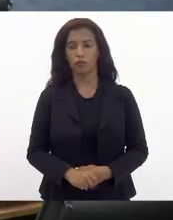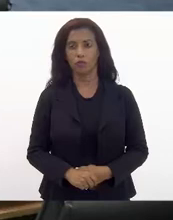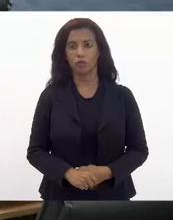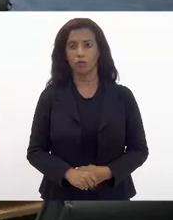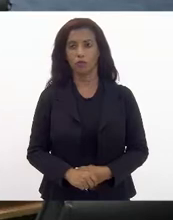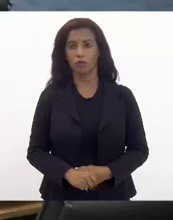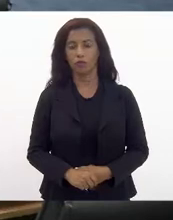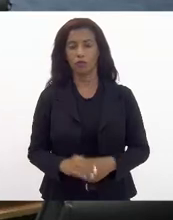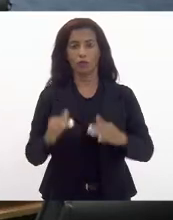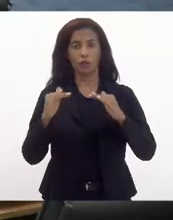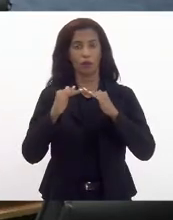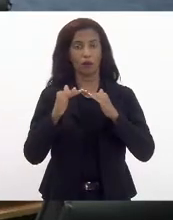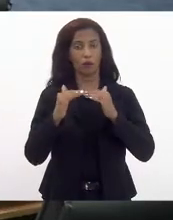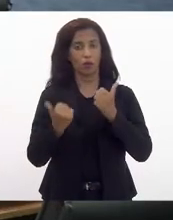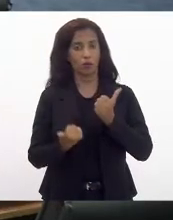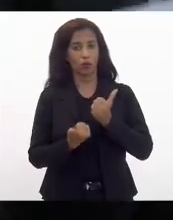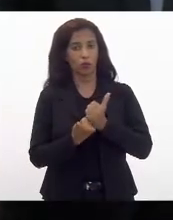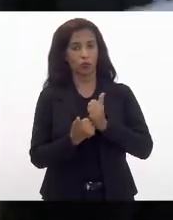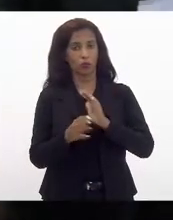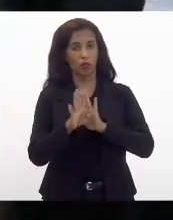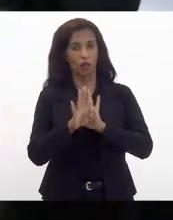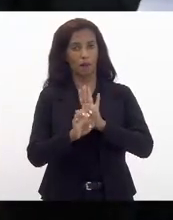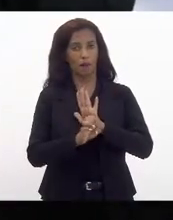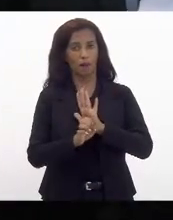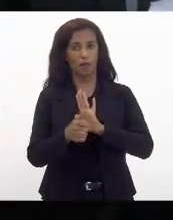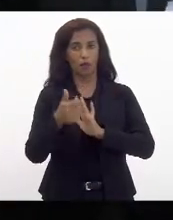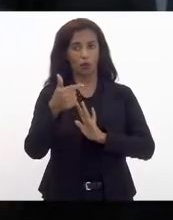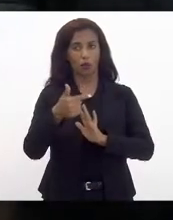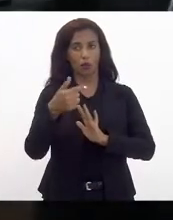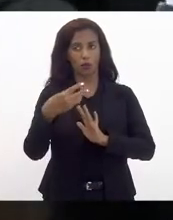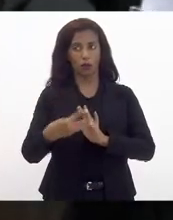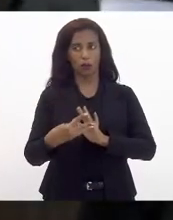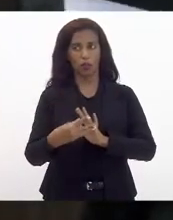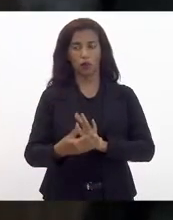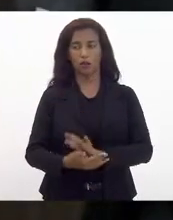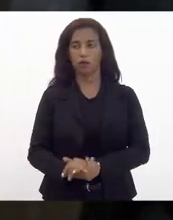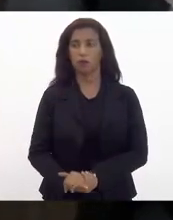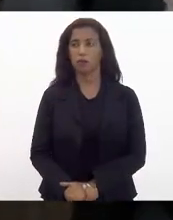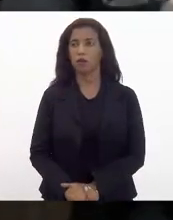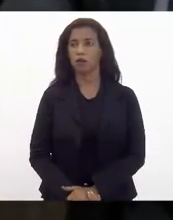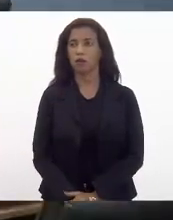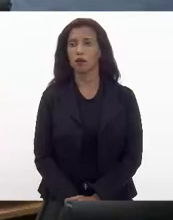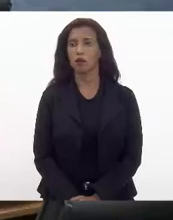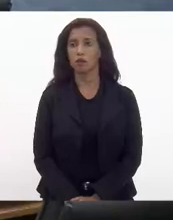é favorável consumindo aglutinativas do Além da 2 e 3